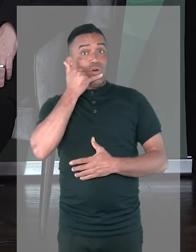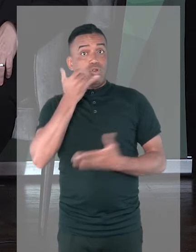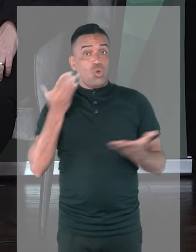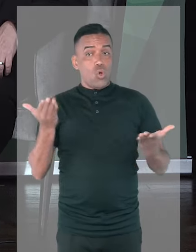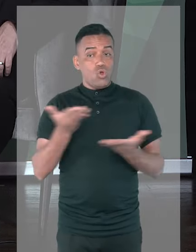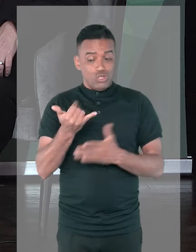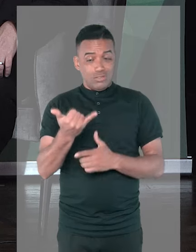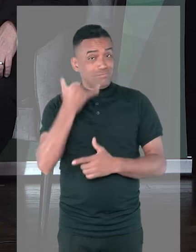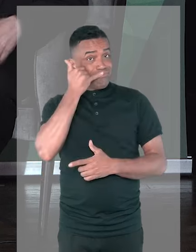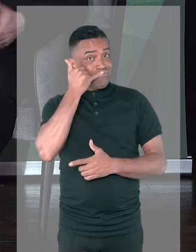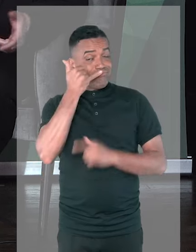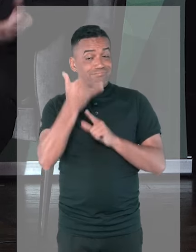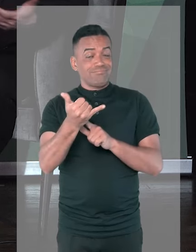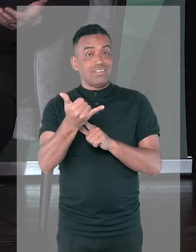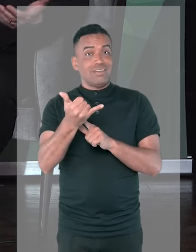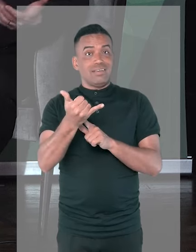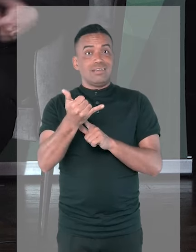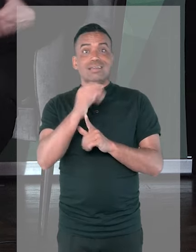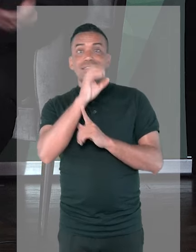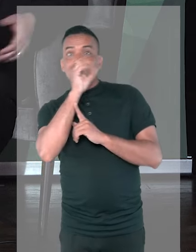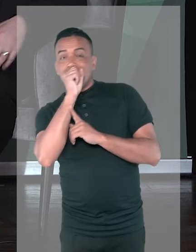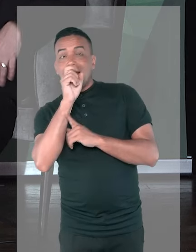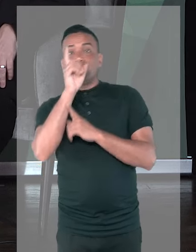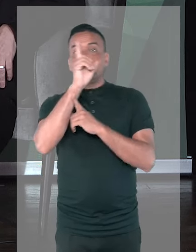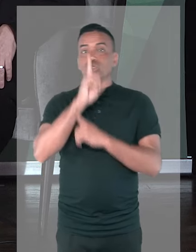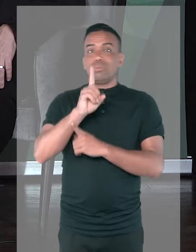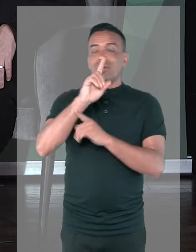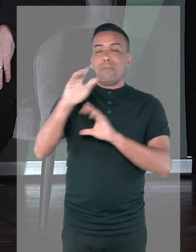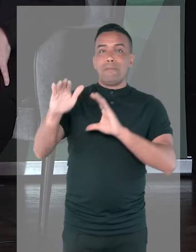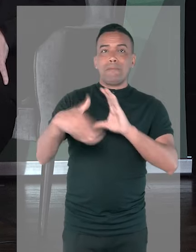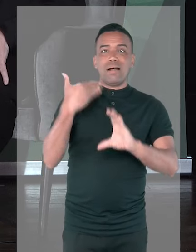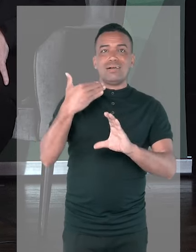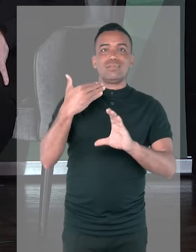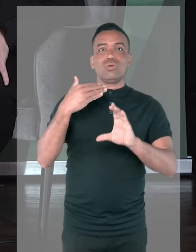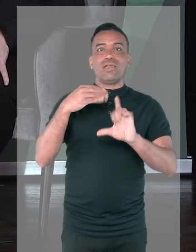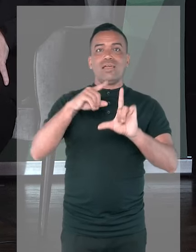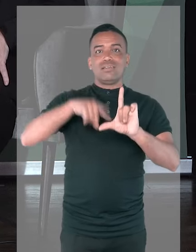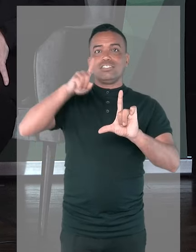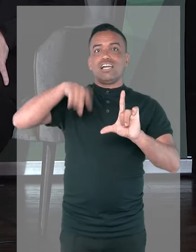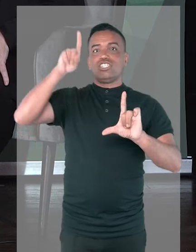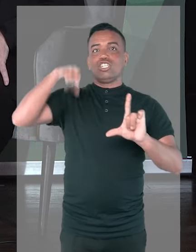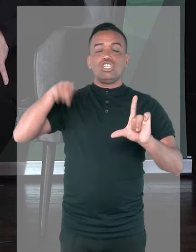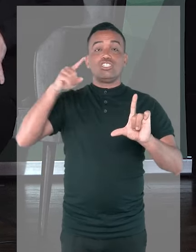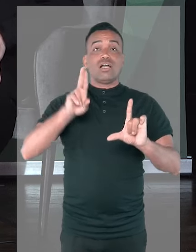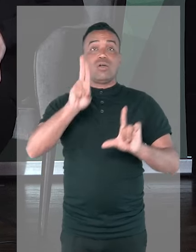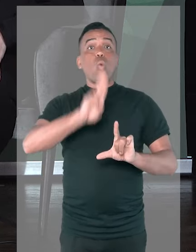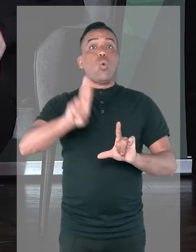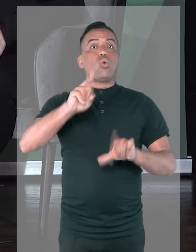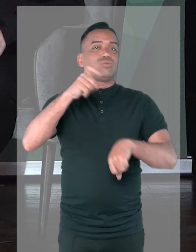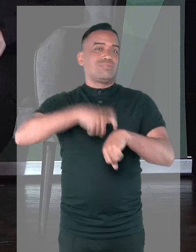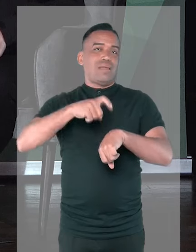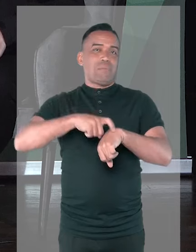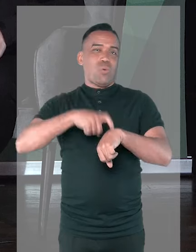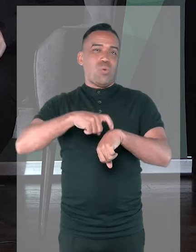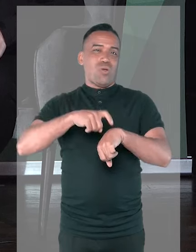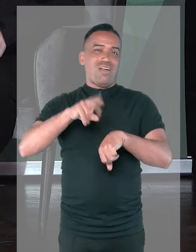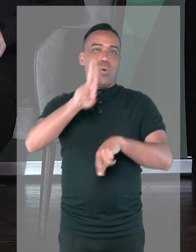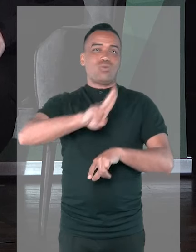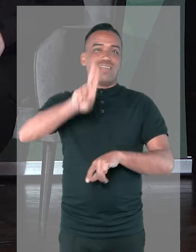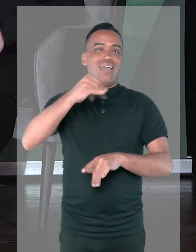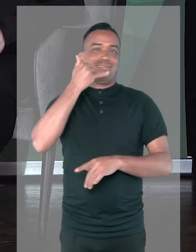ele, ao final da semana, ele me envia uma estatística de uso, né?